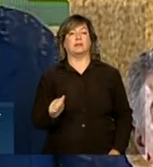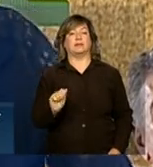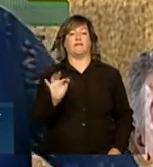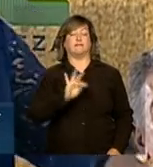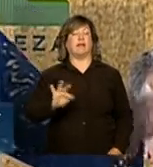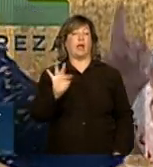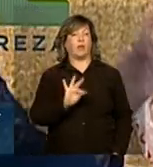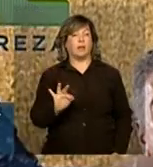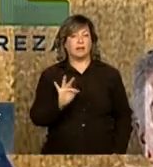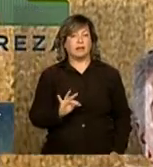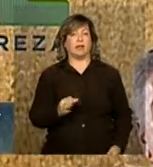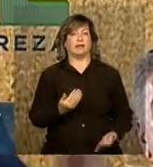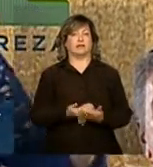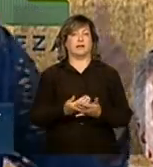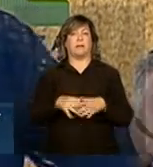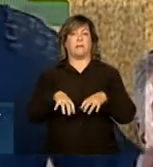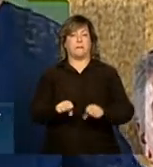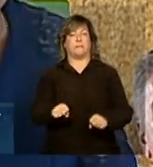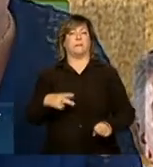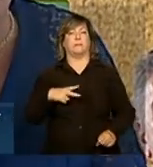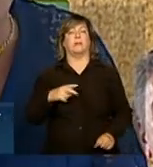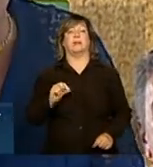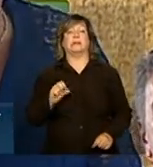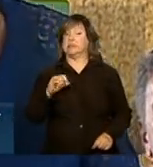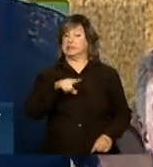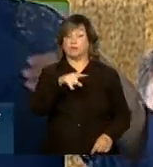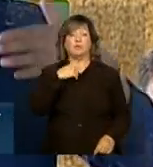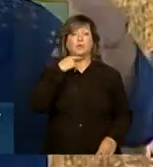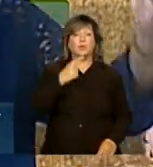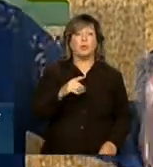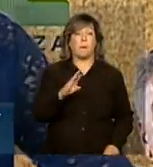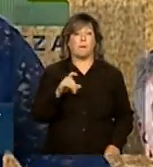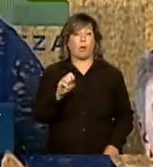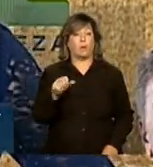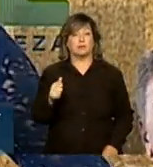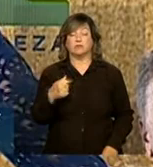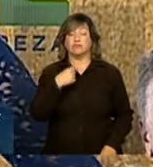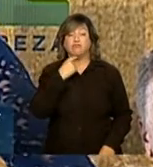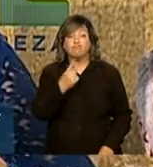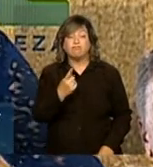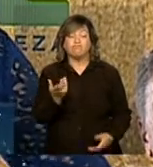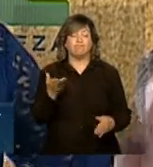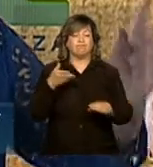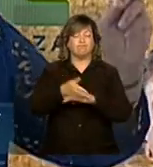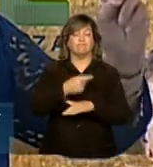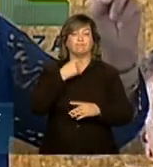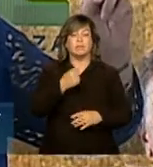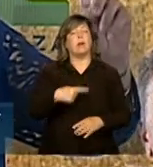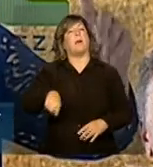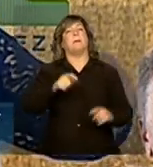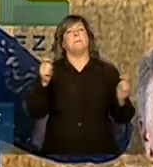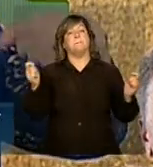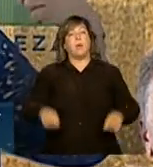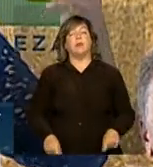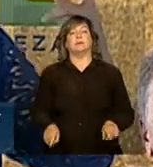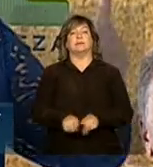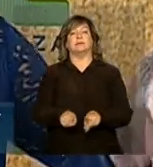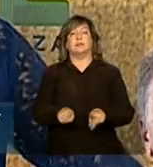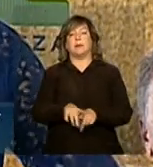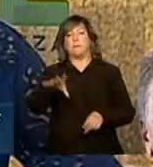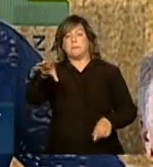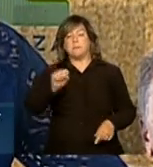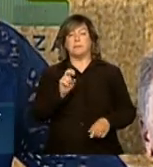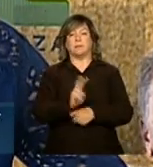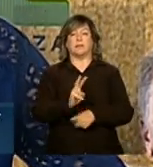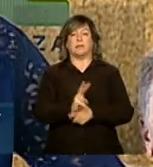particulares. Se não passou, se não conseguiu a bolsa, porque não se classificou, que possa tomar crédito